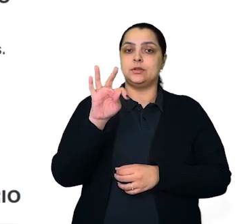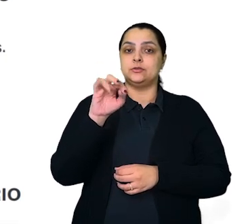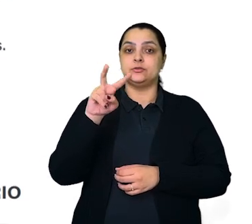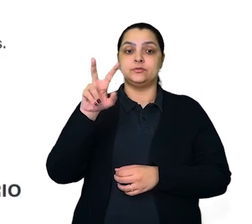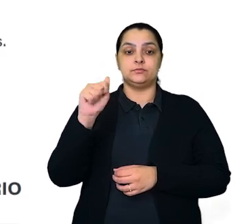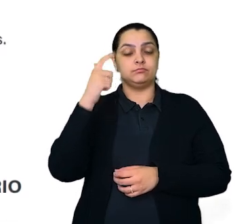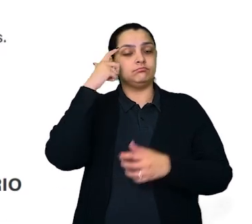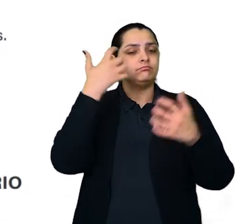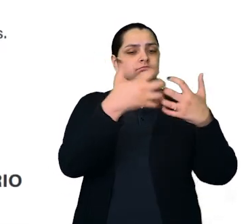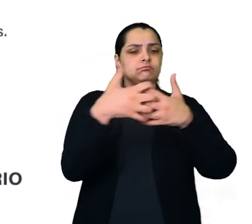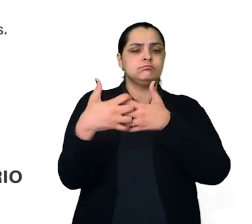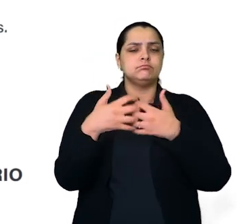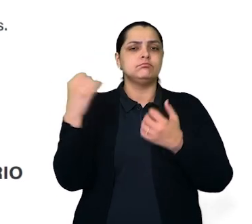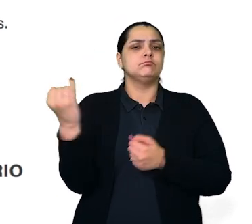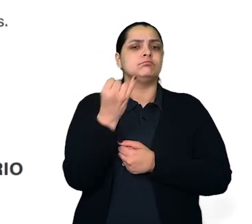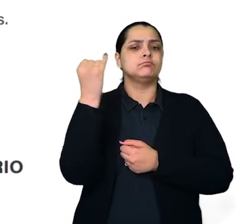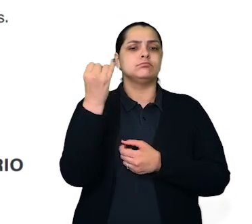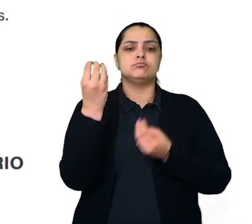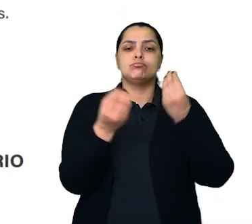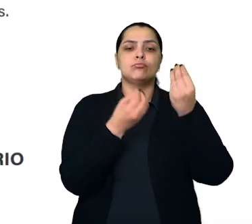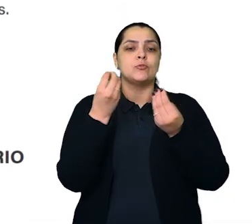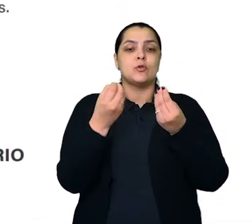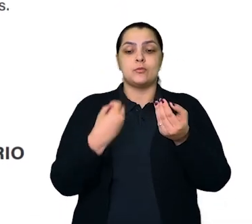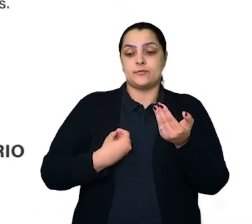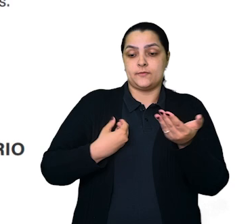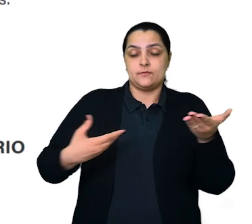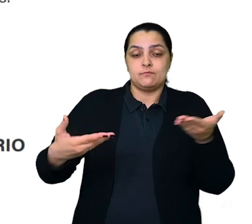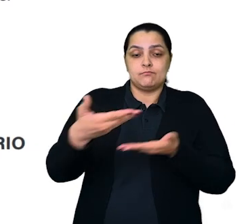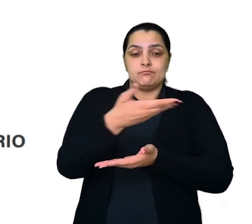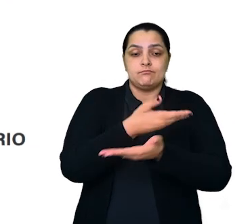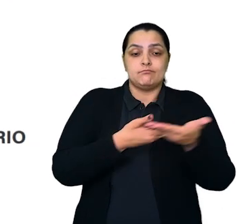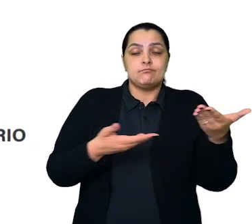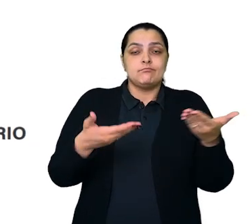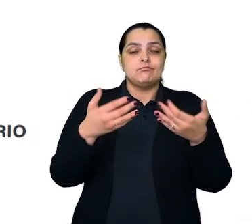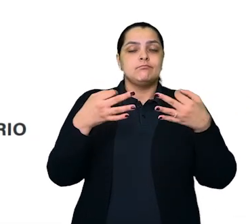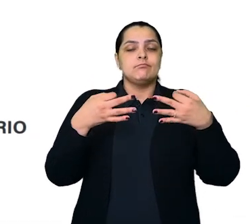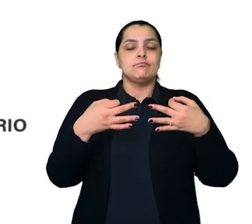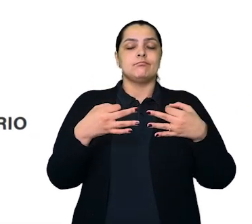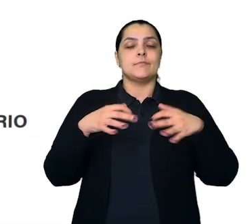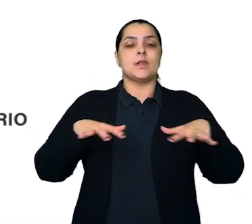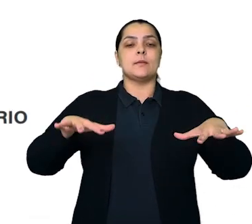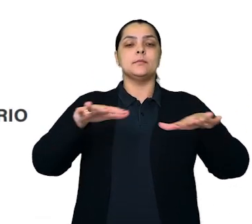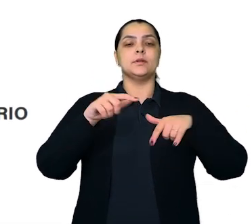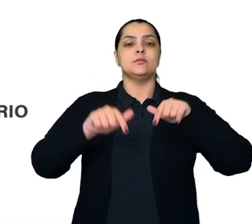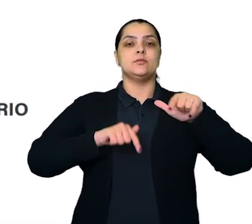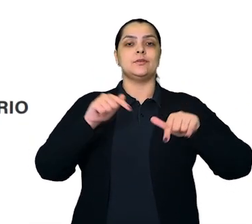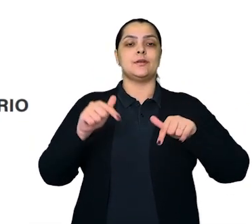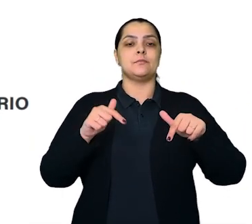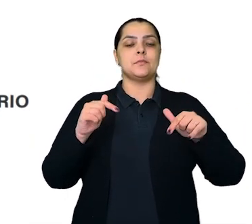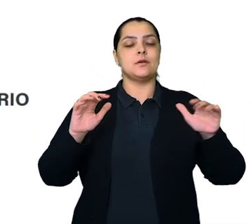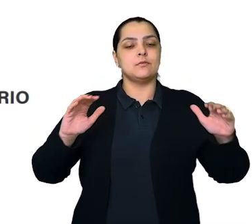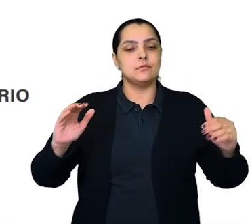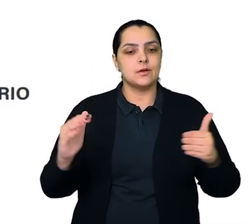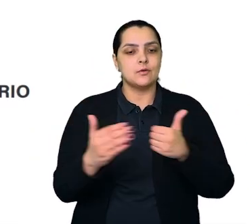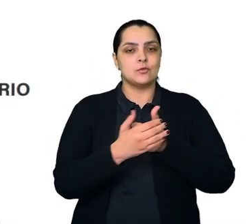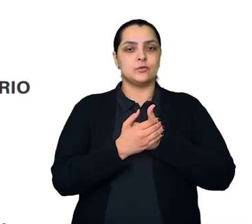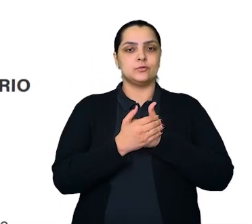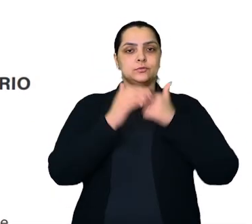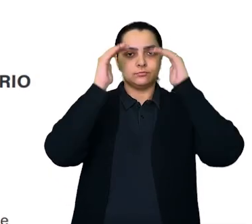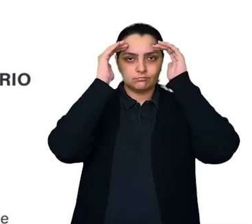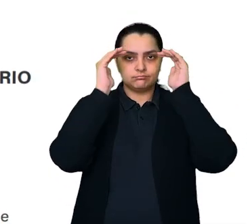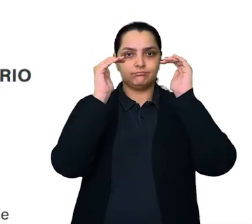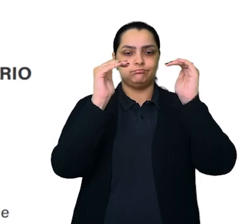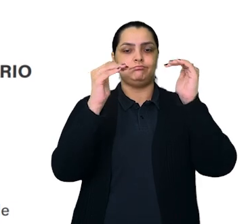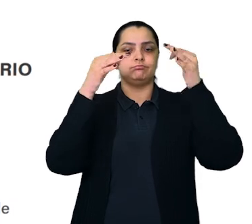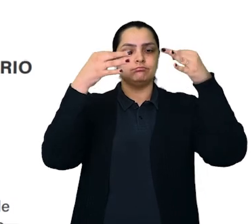promoverá reflexões importantes sobre como a convivência pacífica pode promover ambientes de trabalho mais acolhedores,